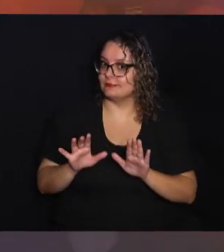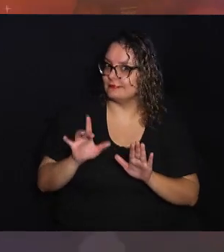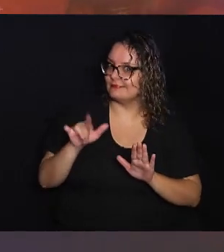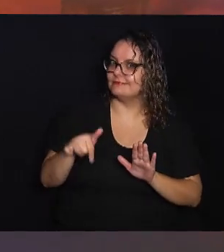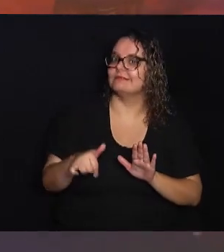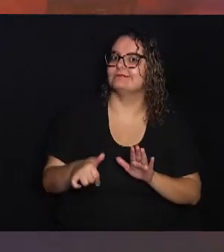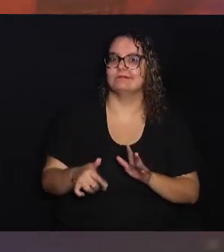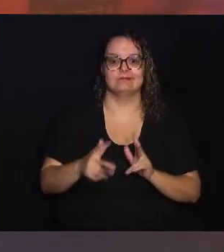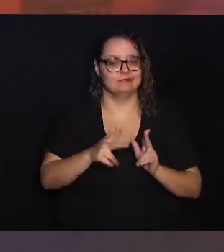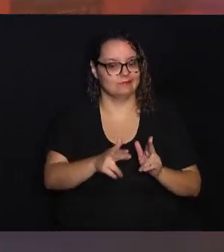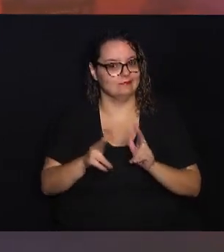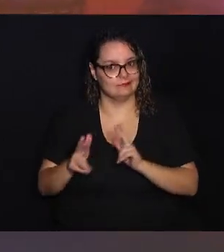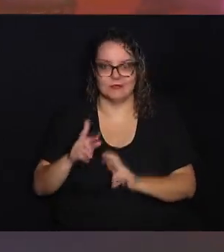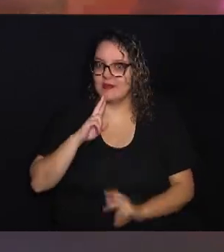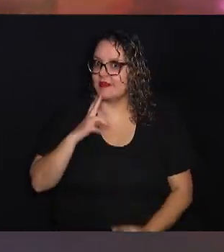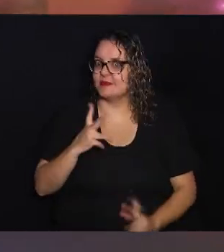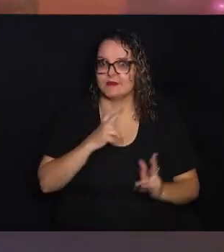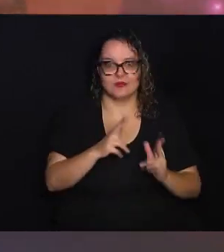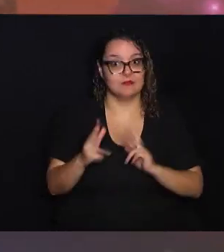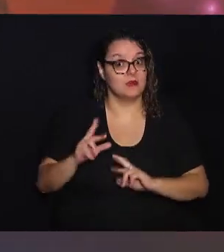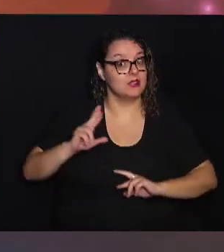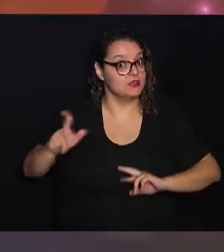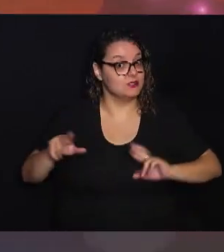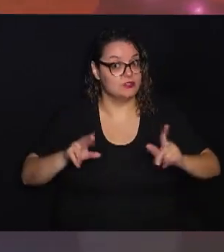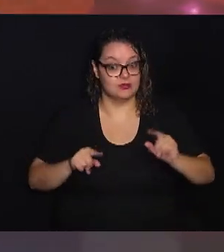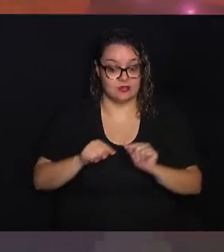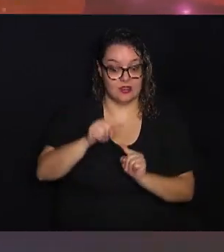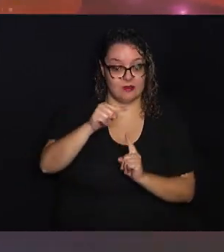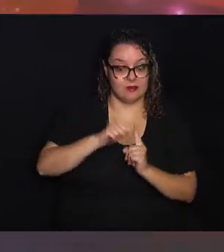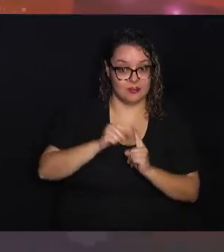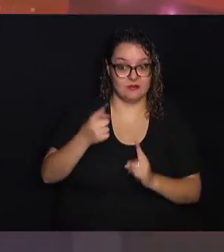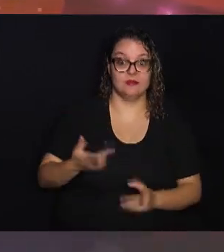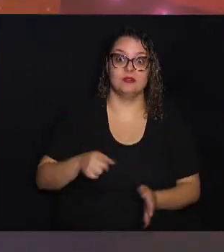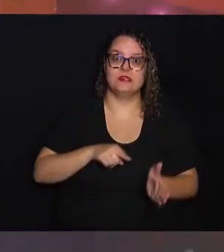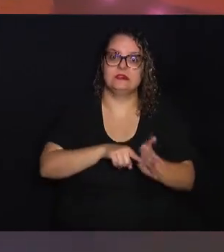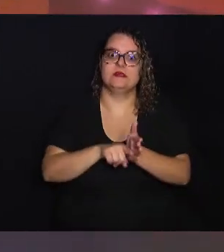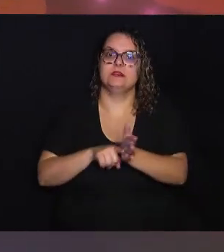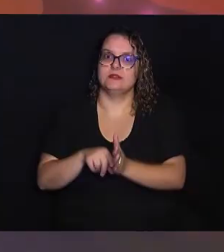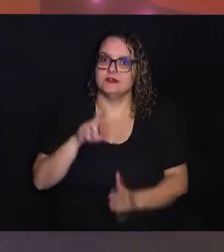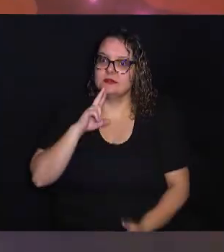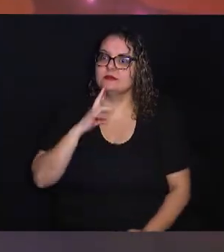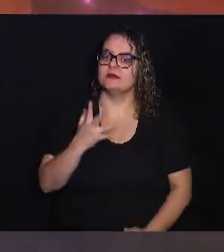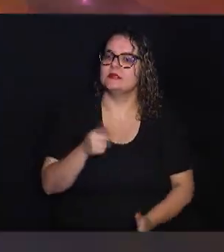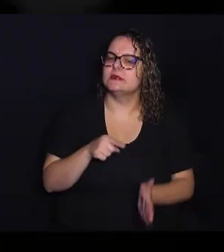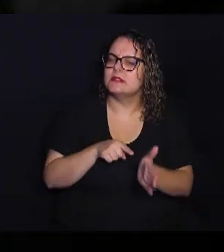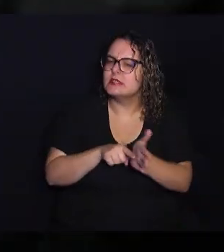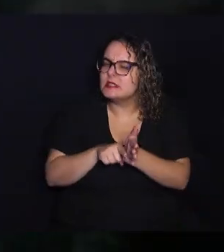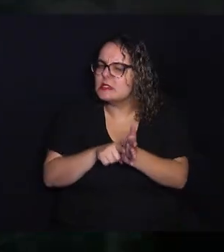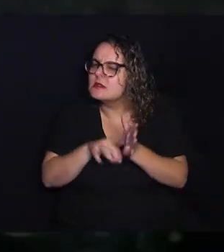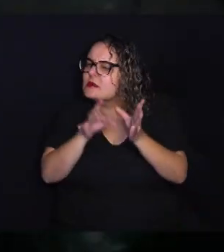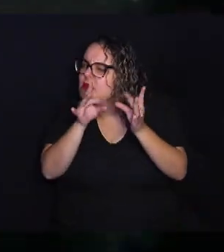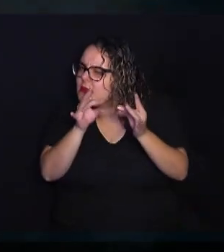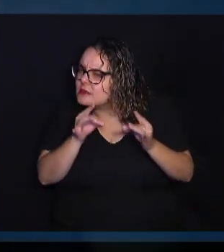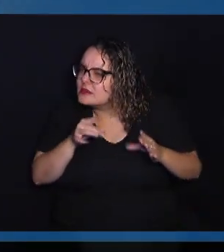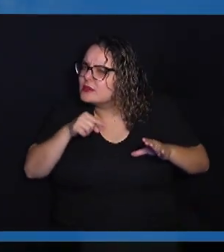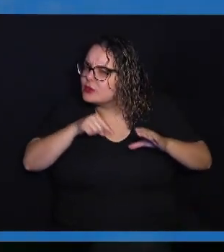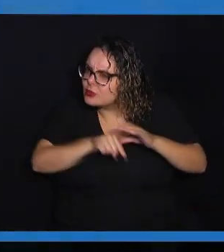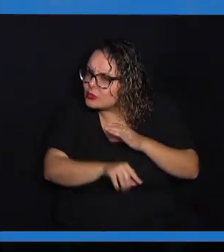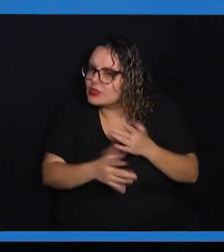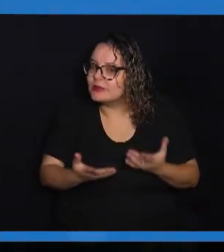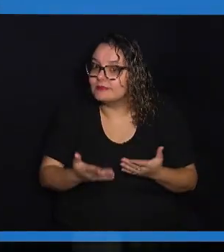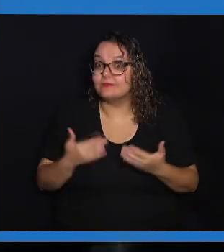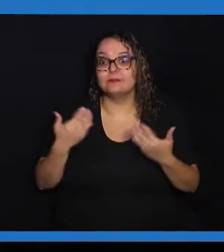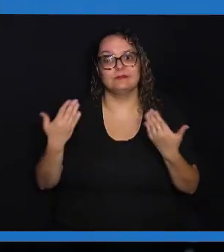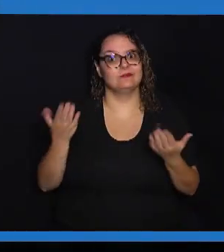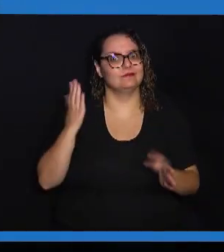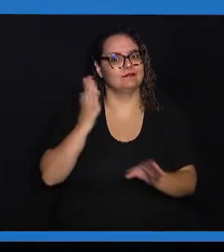da análise, mas, após obter os mesmos resultados em diferentes medições, os pesquisadores resolveram investigar